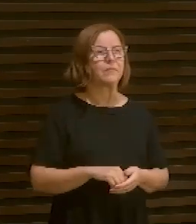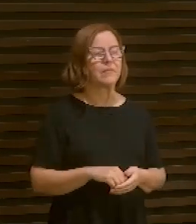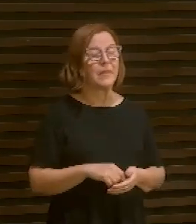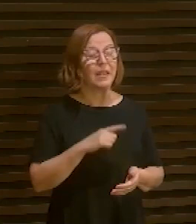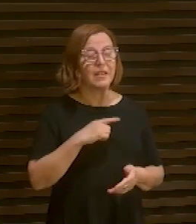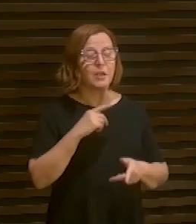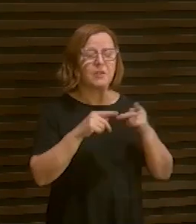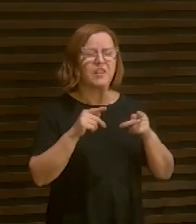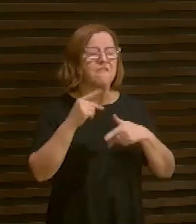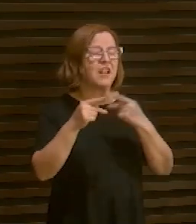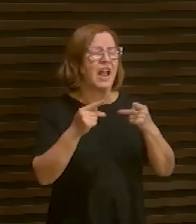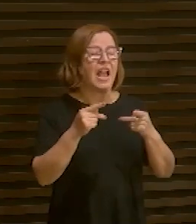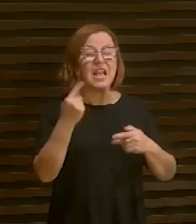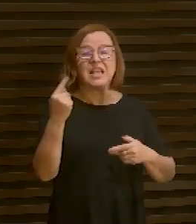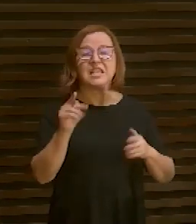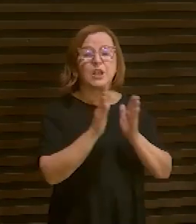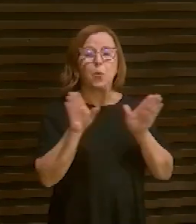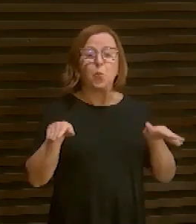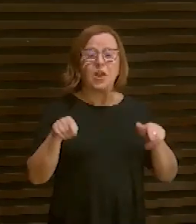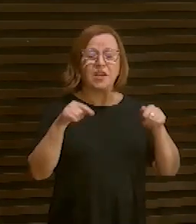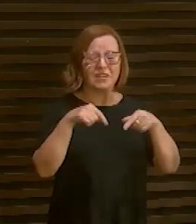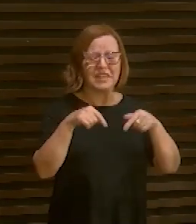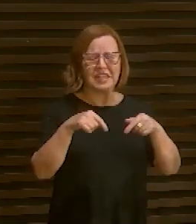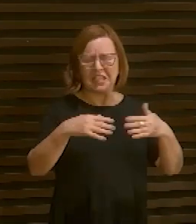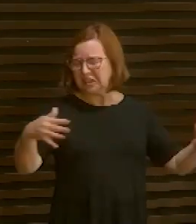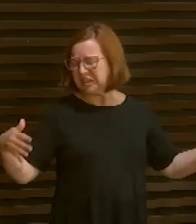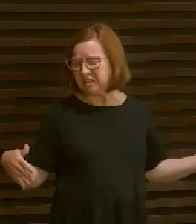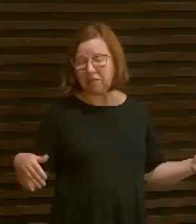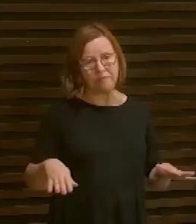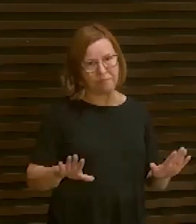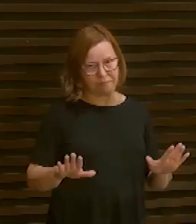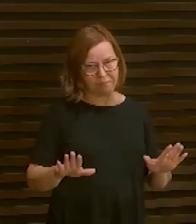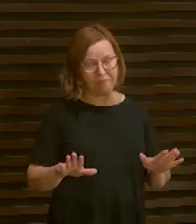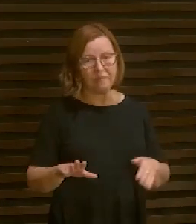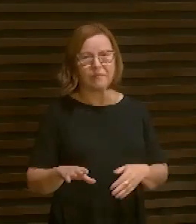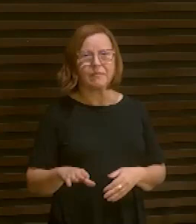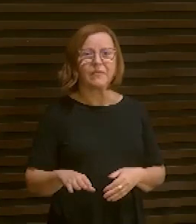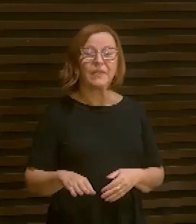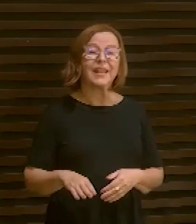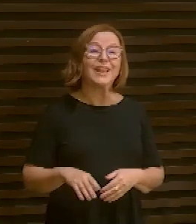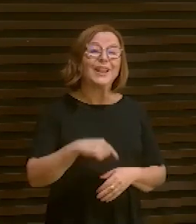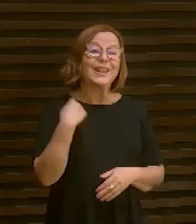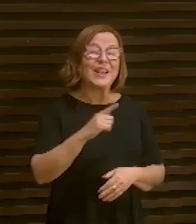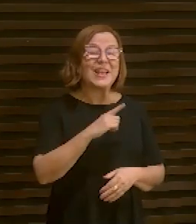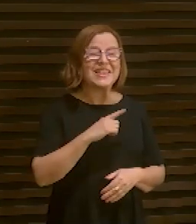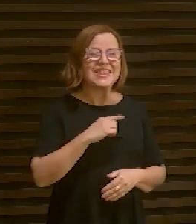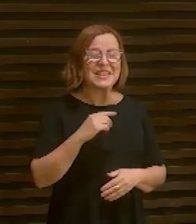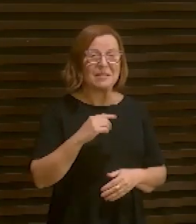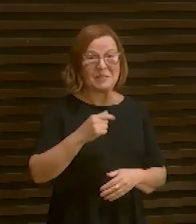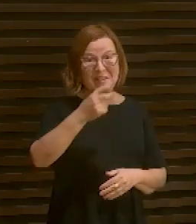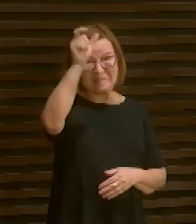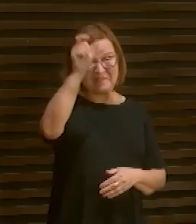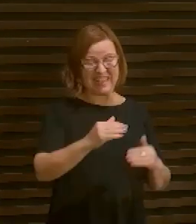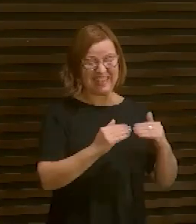redor, o anjos aqui, para cá, para acolá. Meu amigo, nós temos alguém superior aos